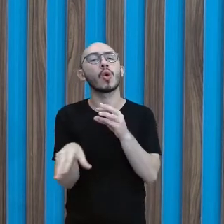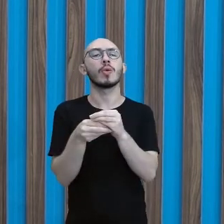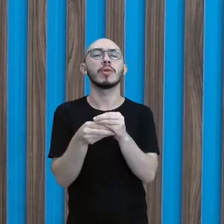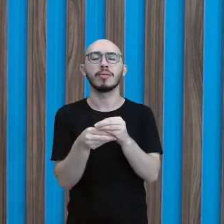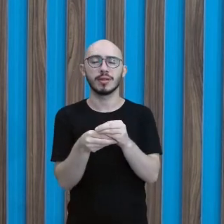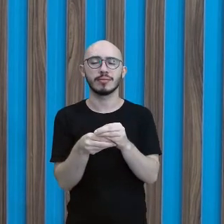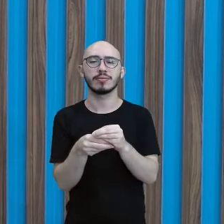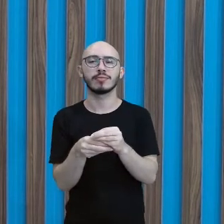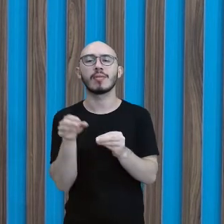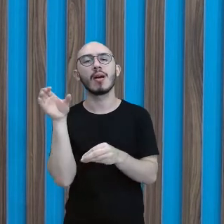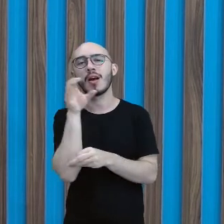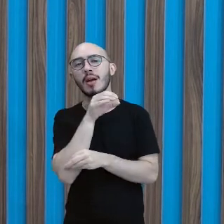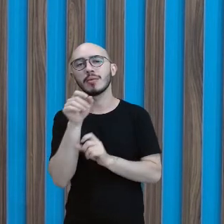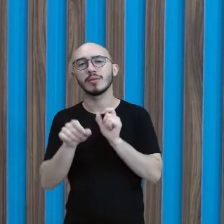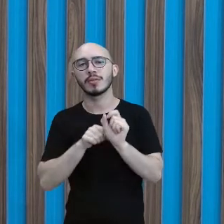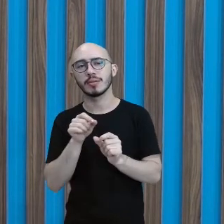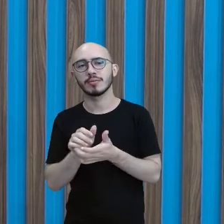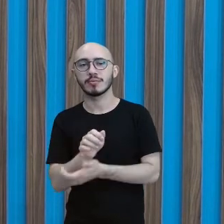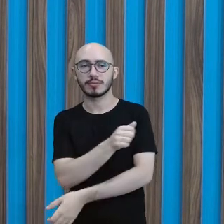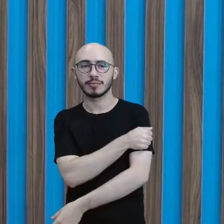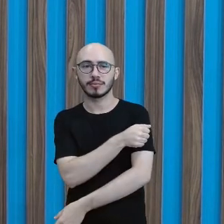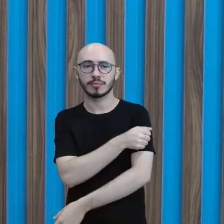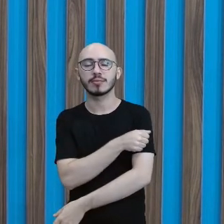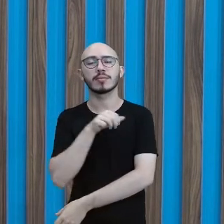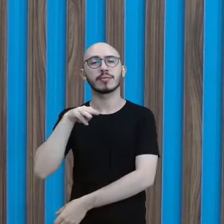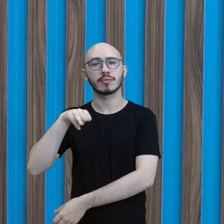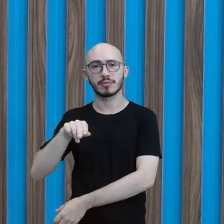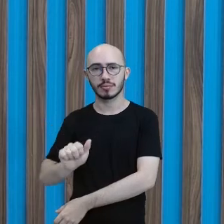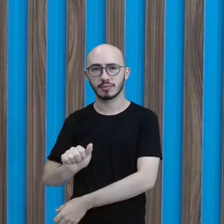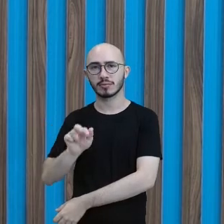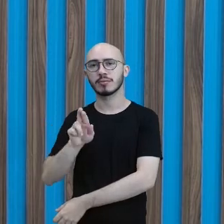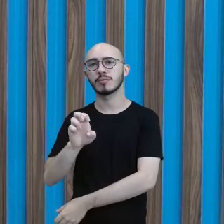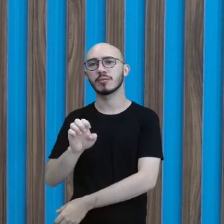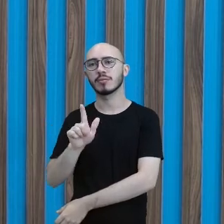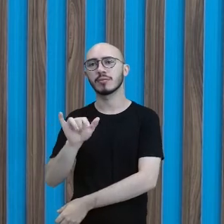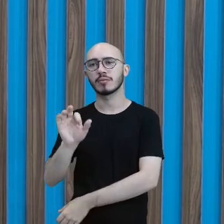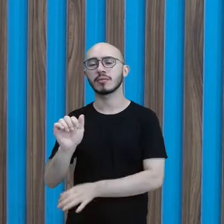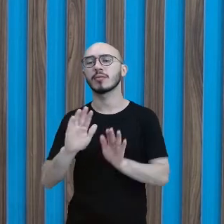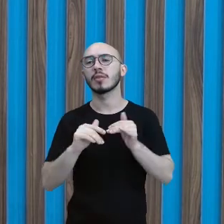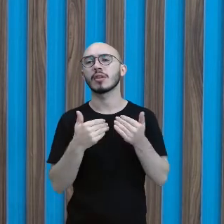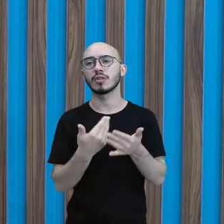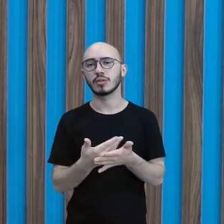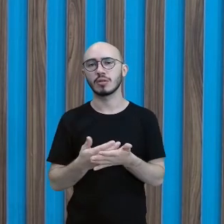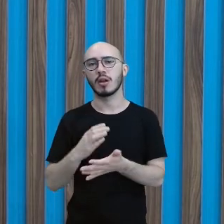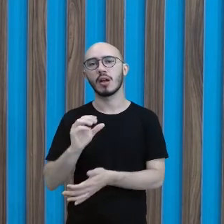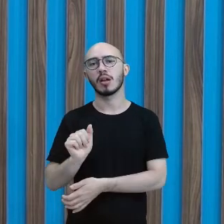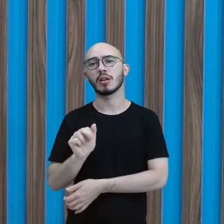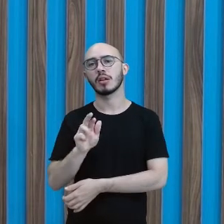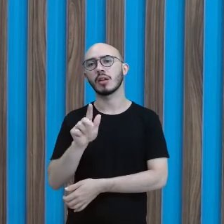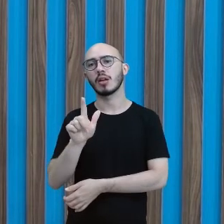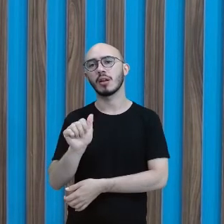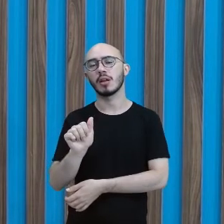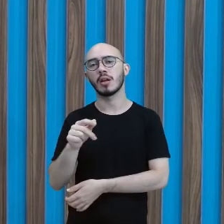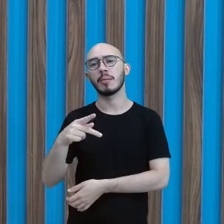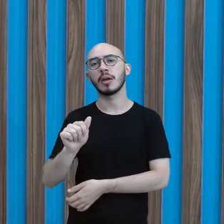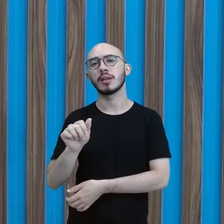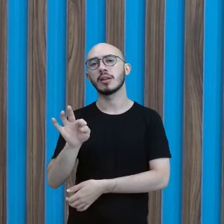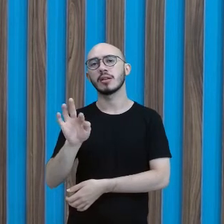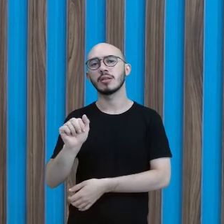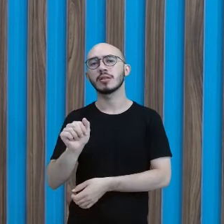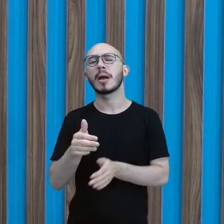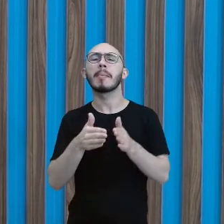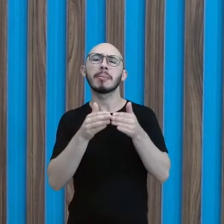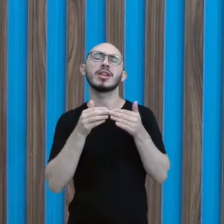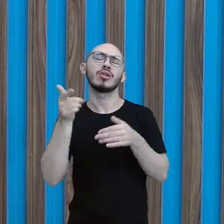aqui, professor, rapidinho. A Marcélia, né, que é do Carla Patrícia, ela pediu para que o senhor fale de novo